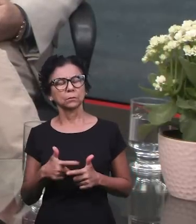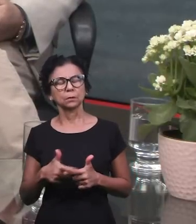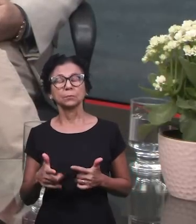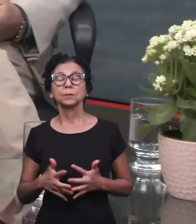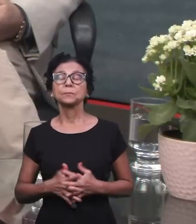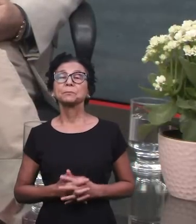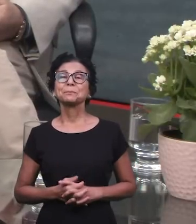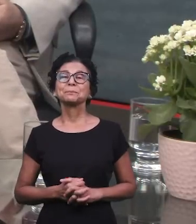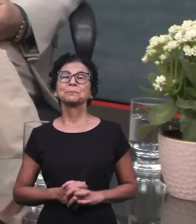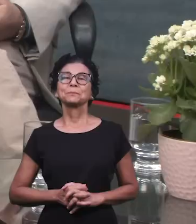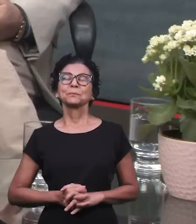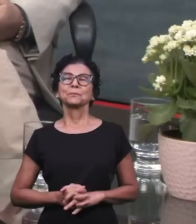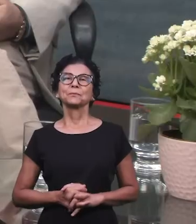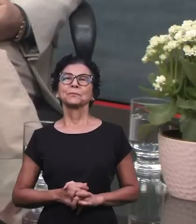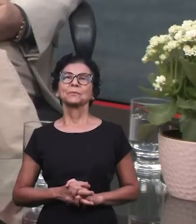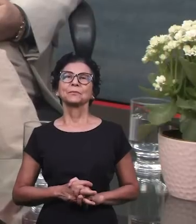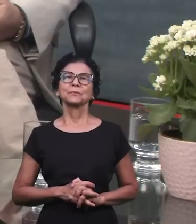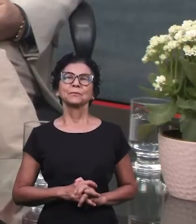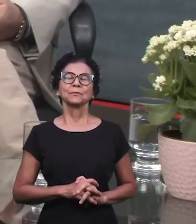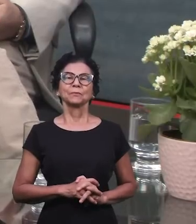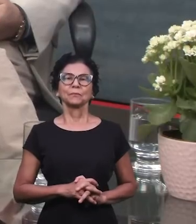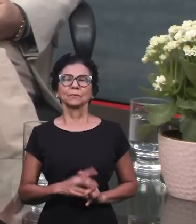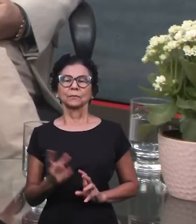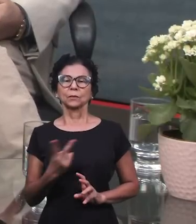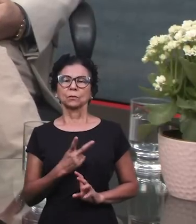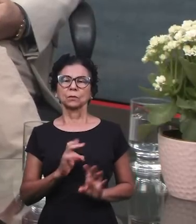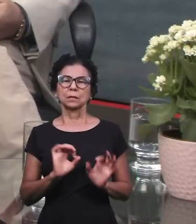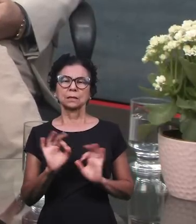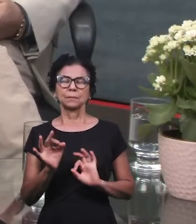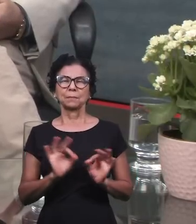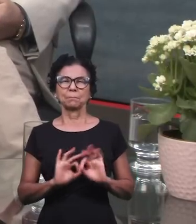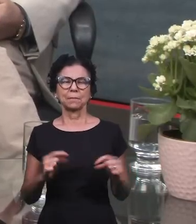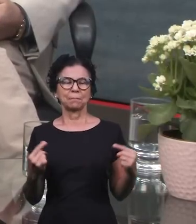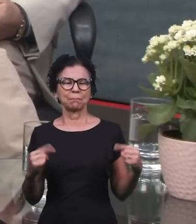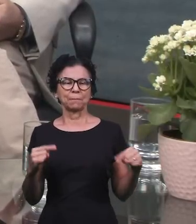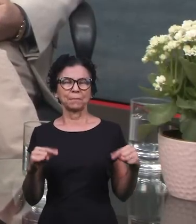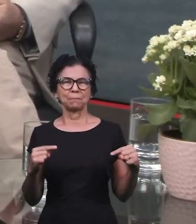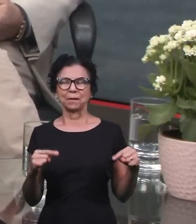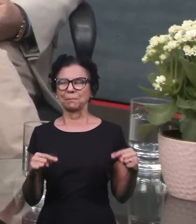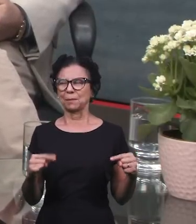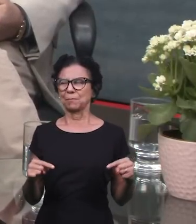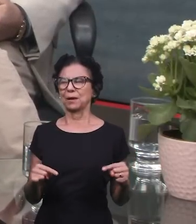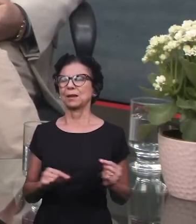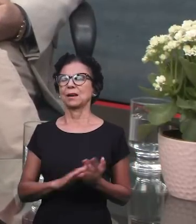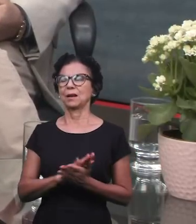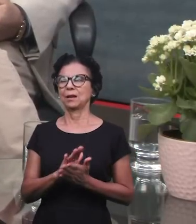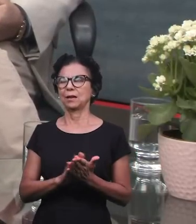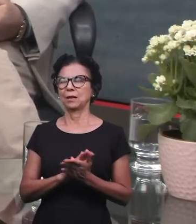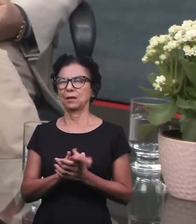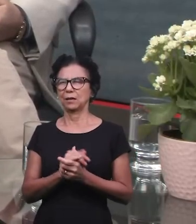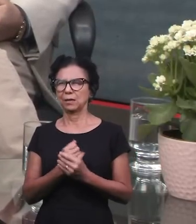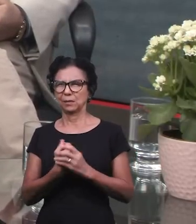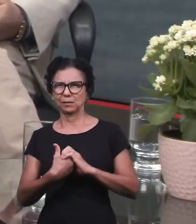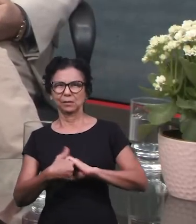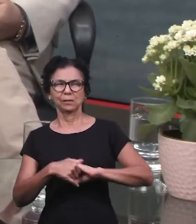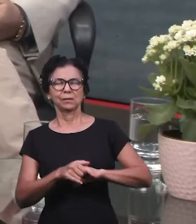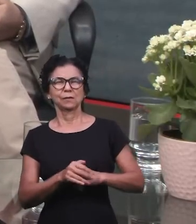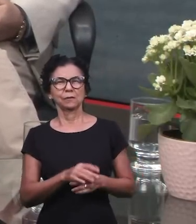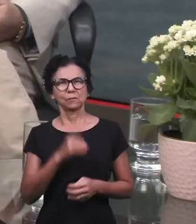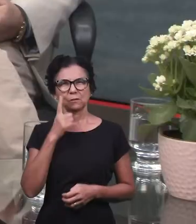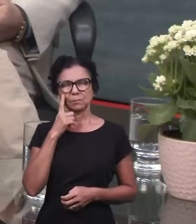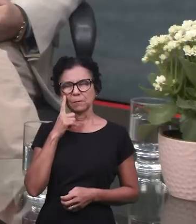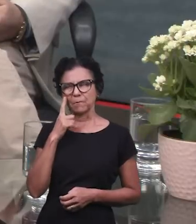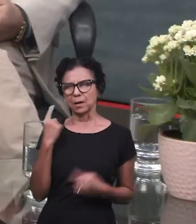E assim, os 2 grupos se prepararam com argumentos e para esse dia, né? Para um rebater o outro e